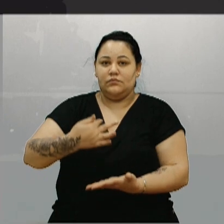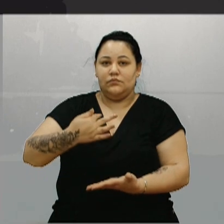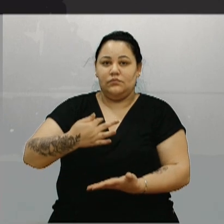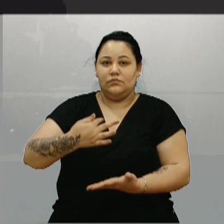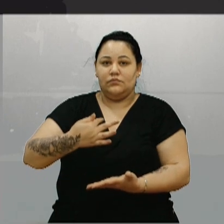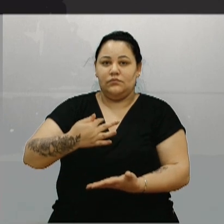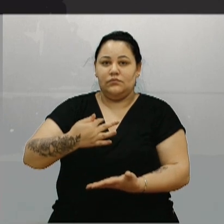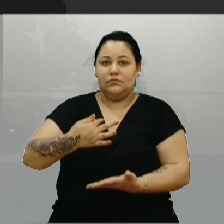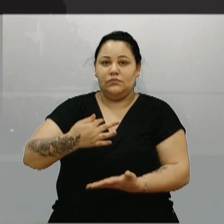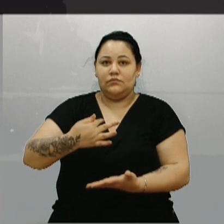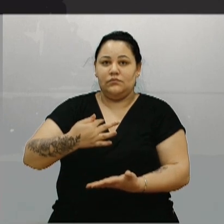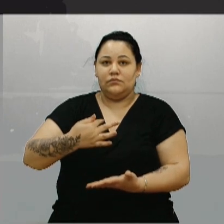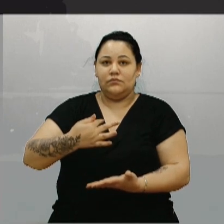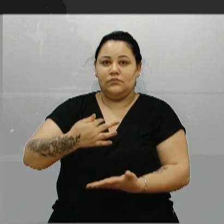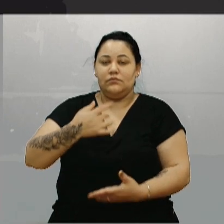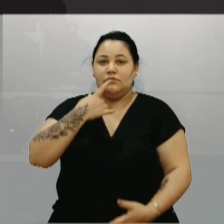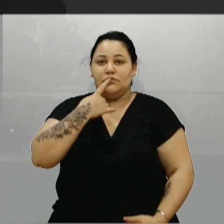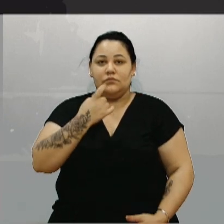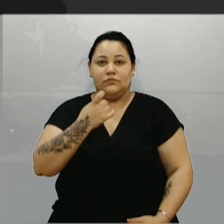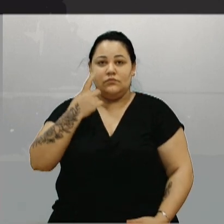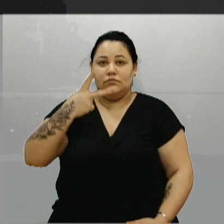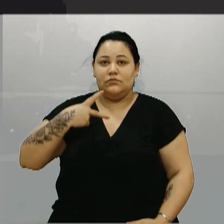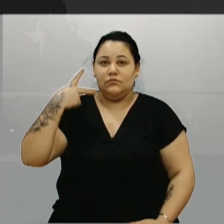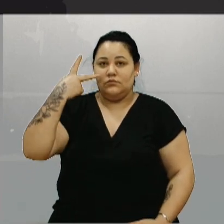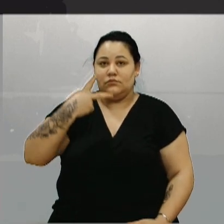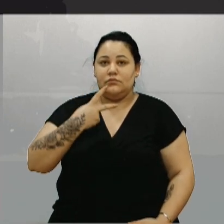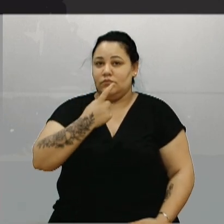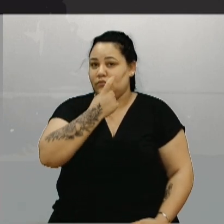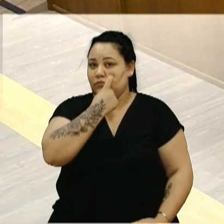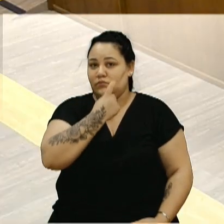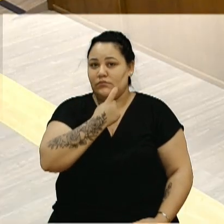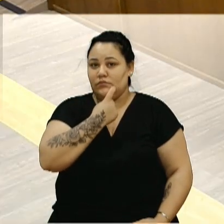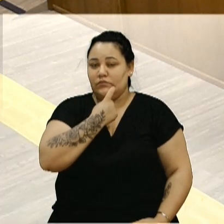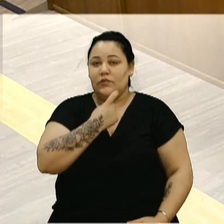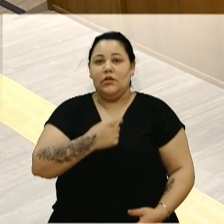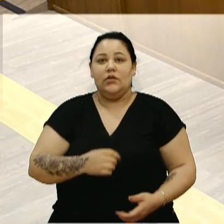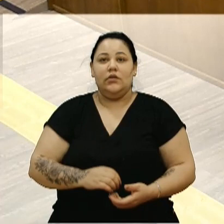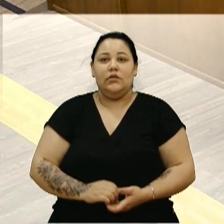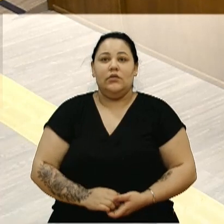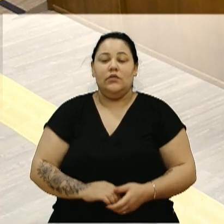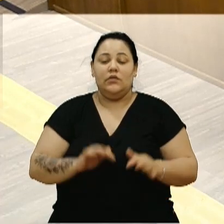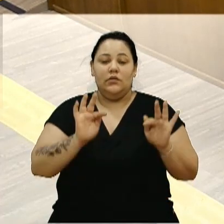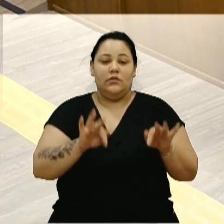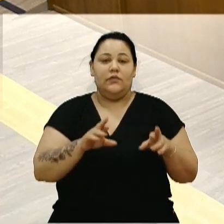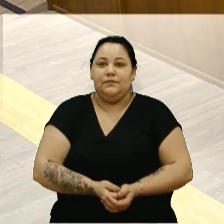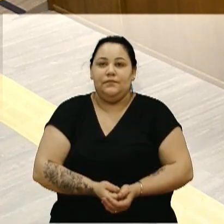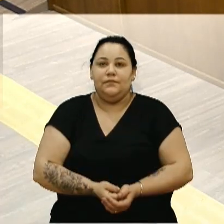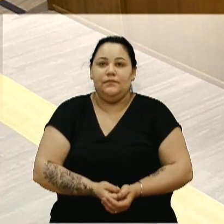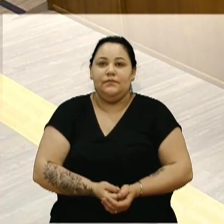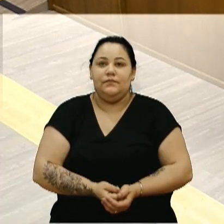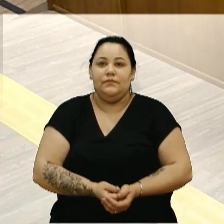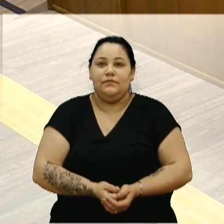da vereadora Rose Frigeri e do vereador Wagner Petrini. Encerrada a ordem do dia,